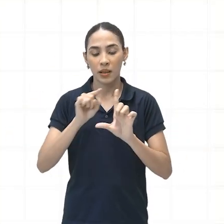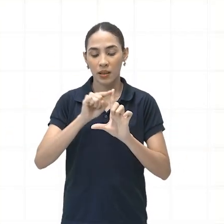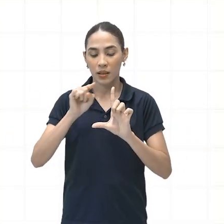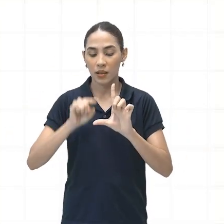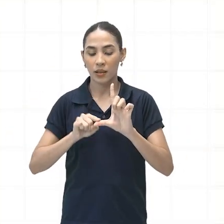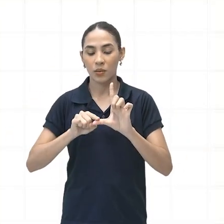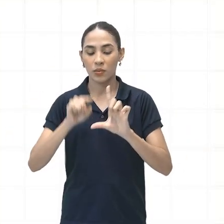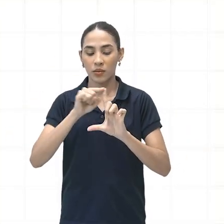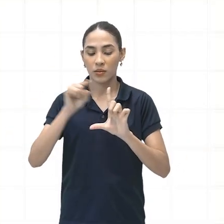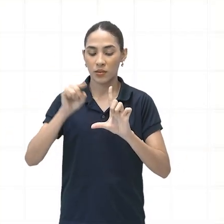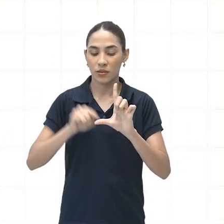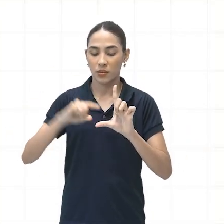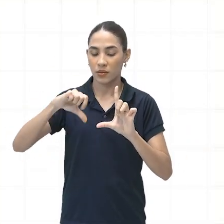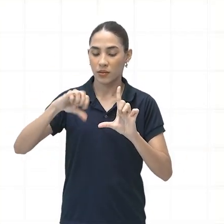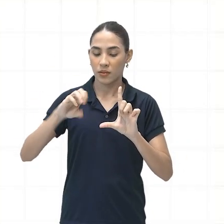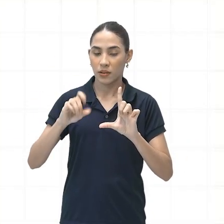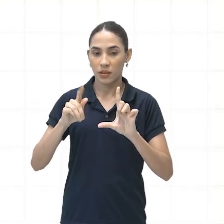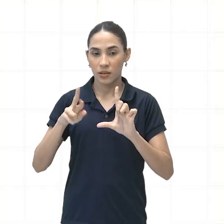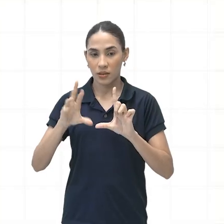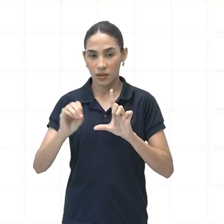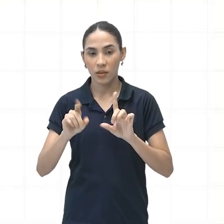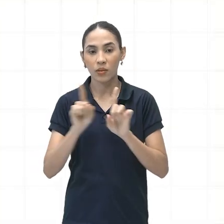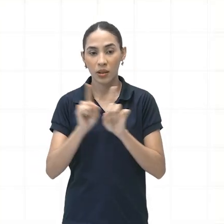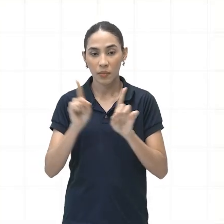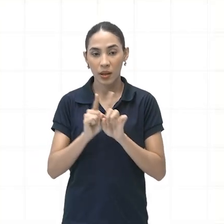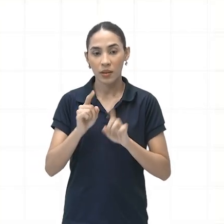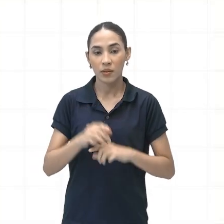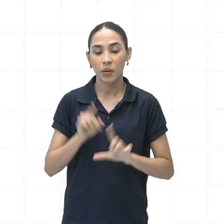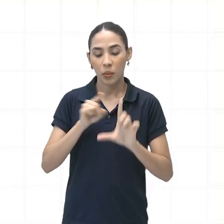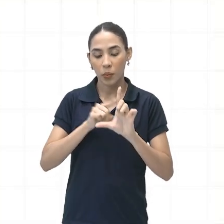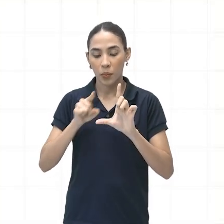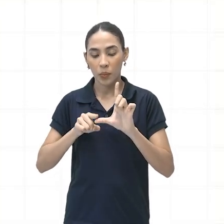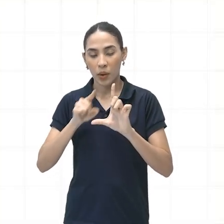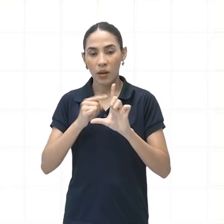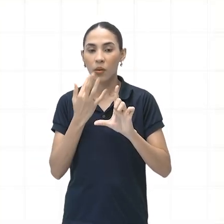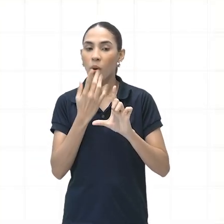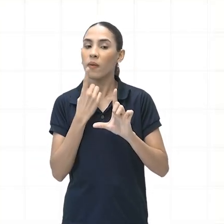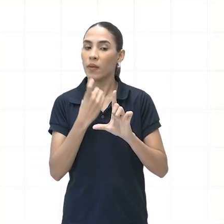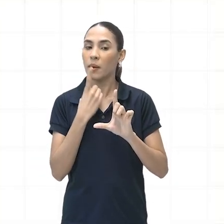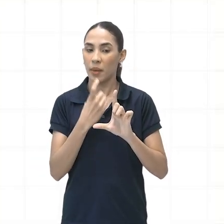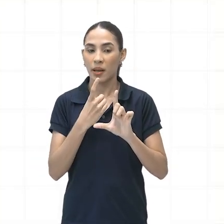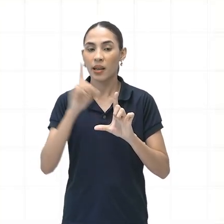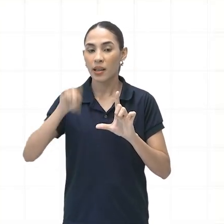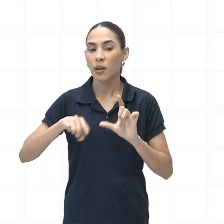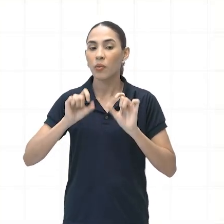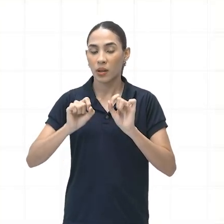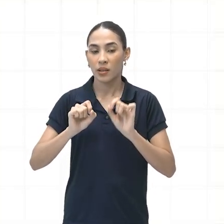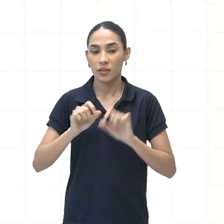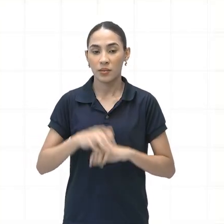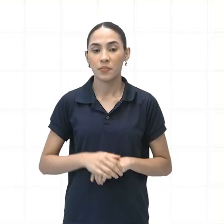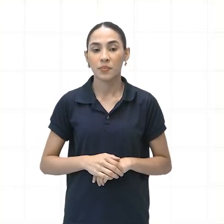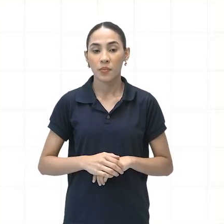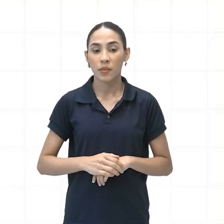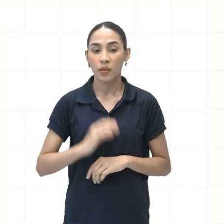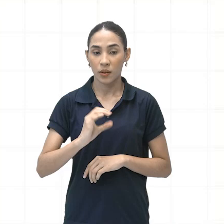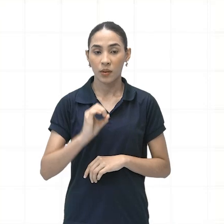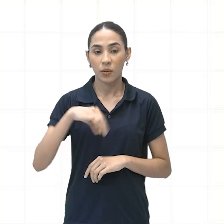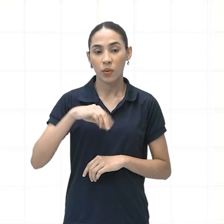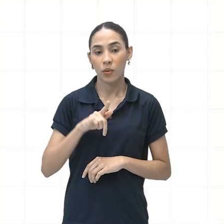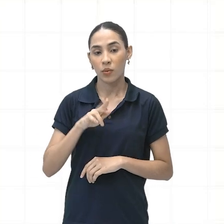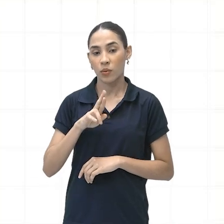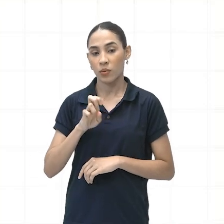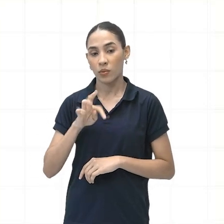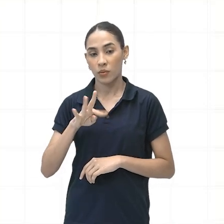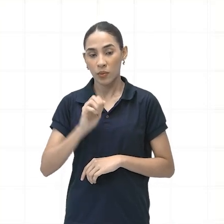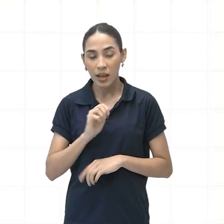de 90 graus do bastão e com o ângulo de vermelho, que é o ângulo congruente também